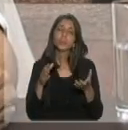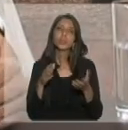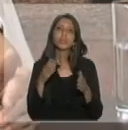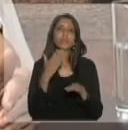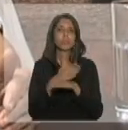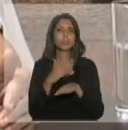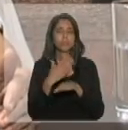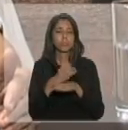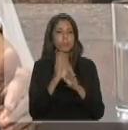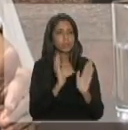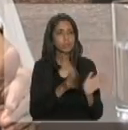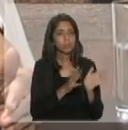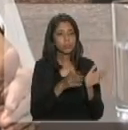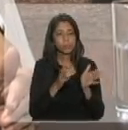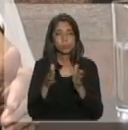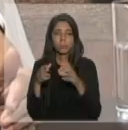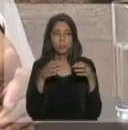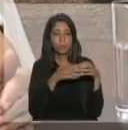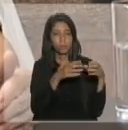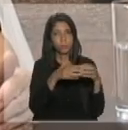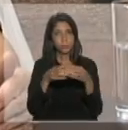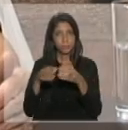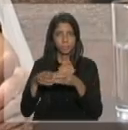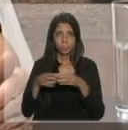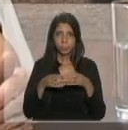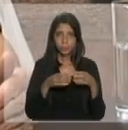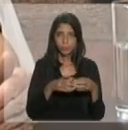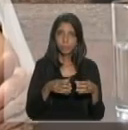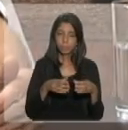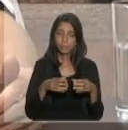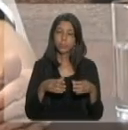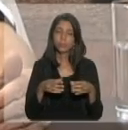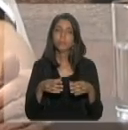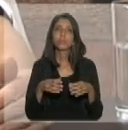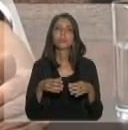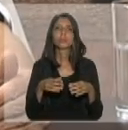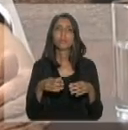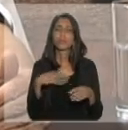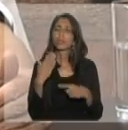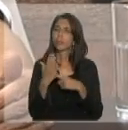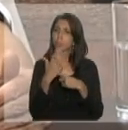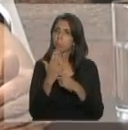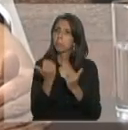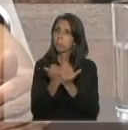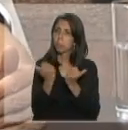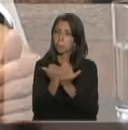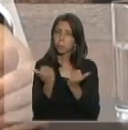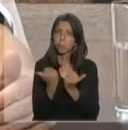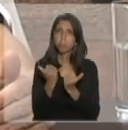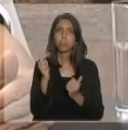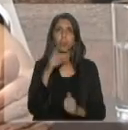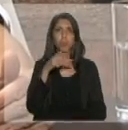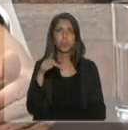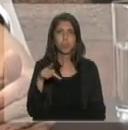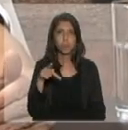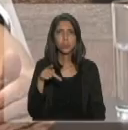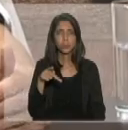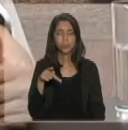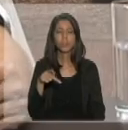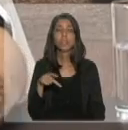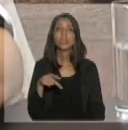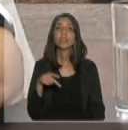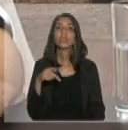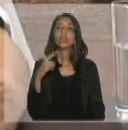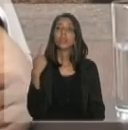fiz categorias, como tem na Ópera de Paris, como tem no Royal Ballet. Fui muito apoiada pelo professor Arnaldo Nisquet e pelo governador Chagas